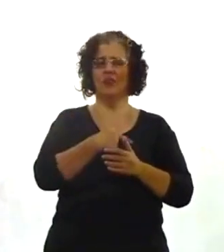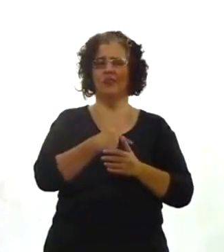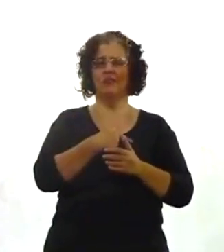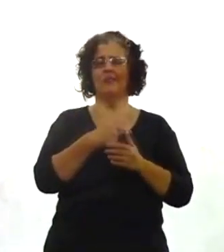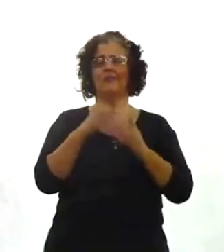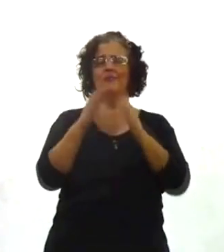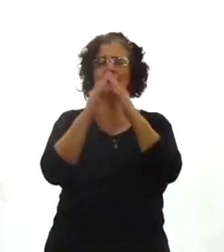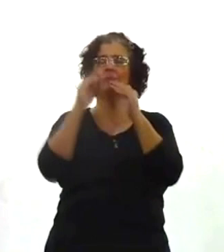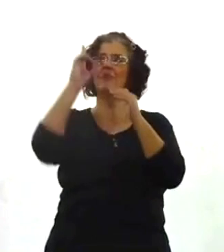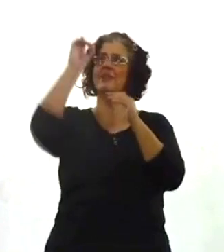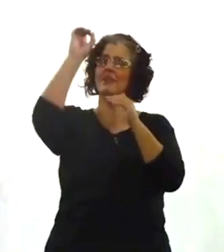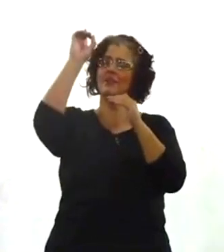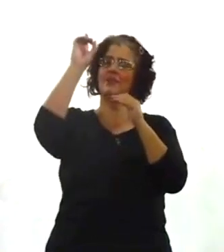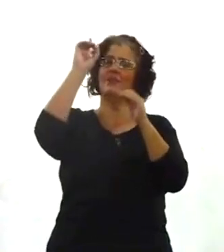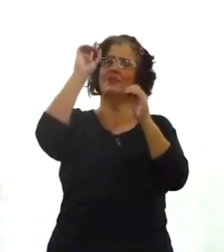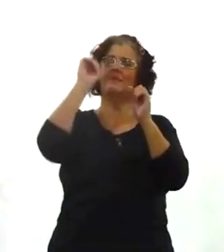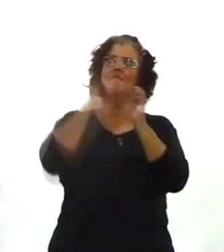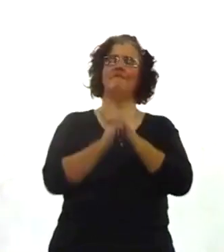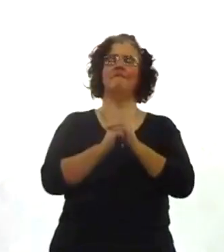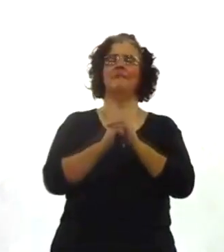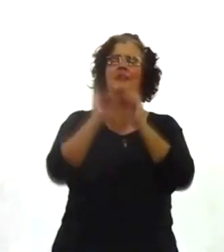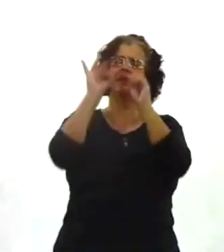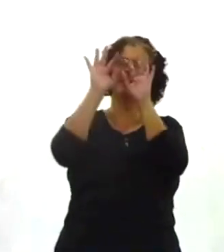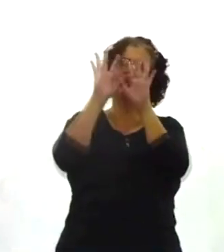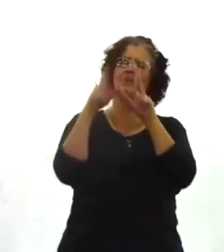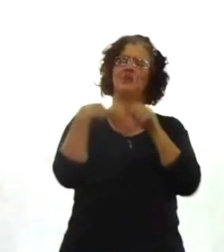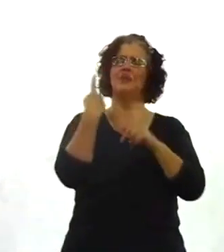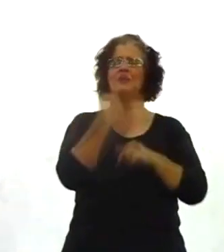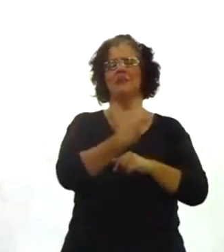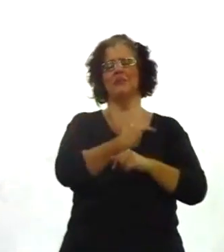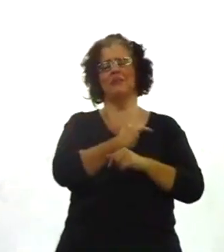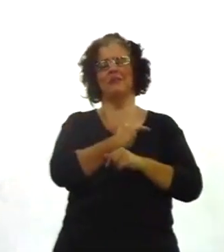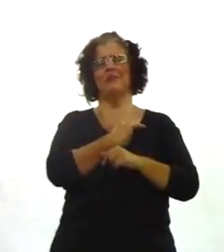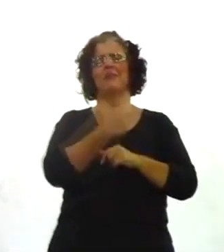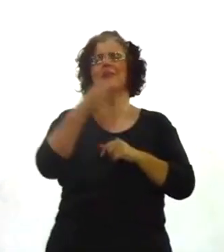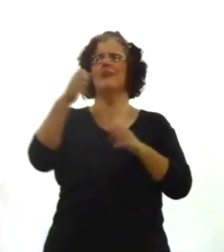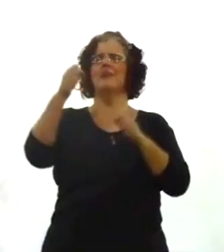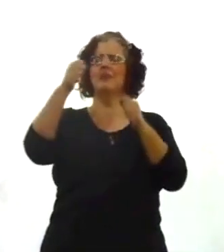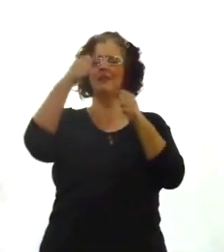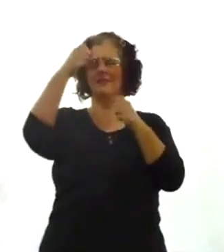Sagrada. E você, querido, entendeu?